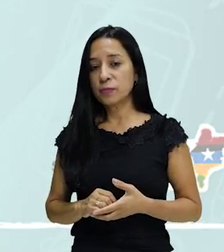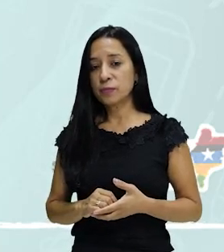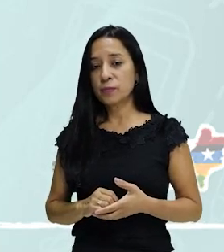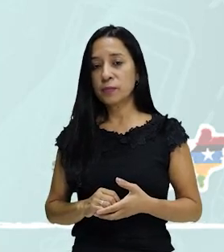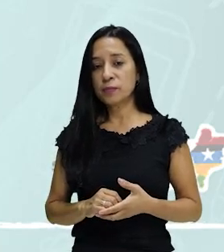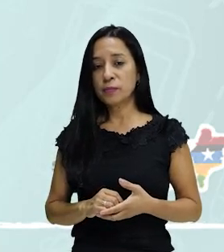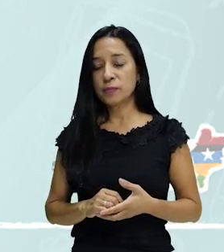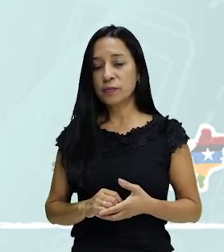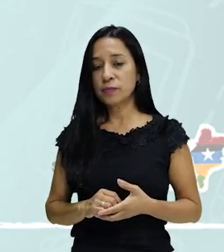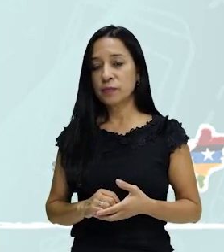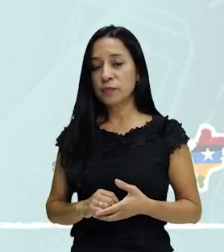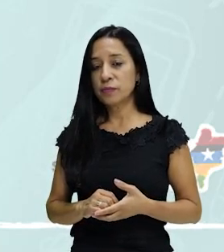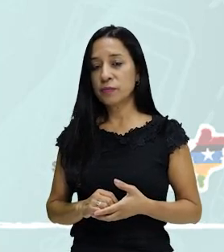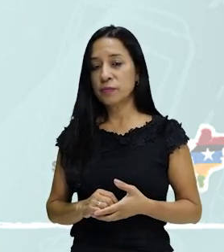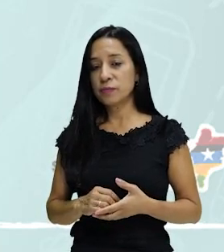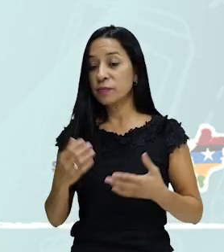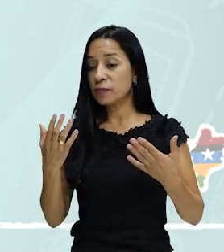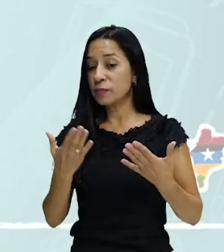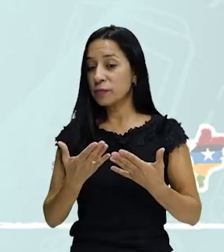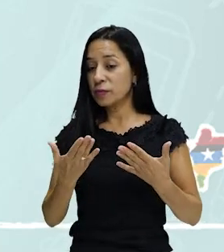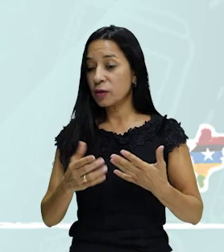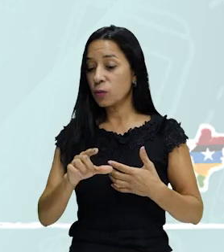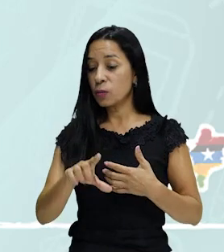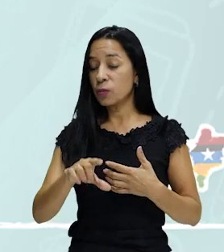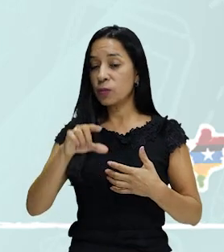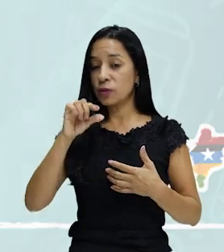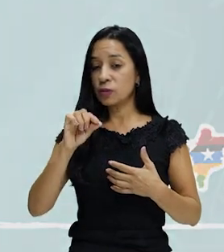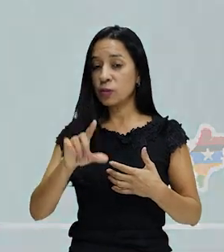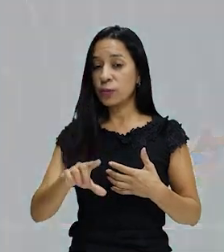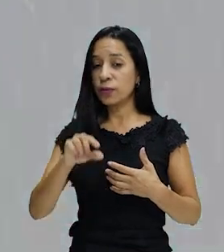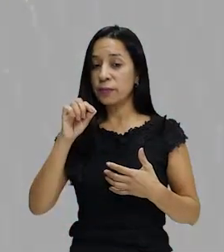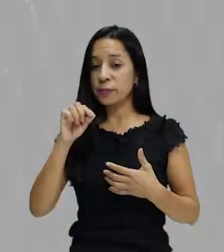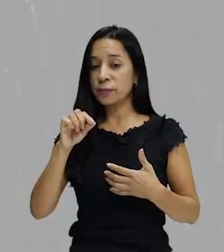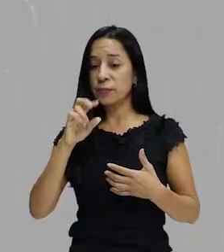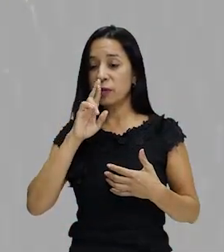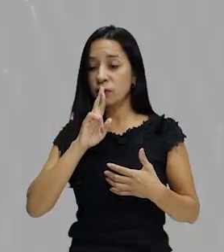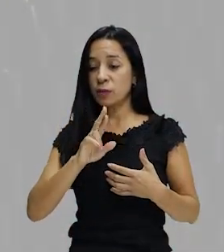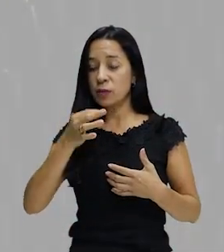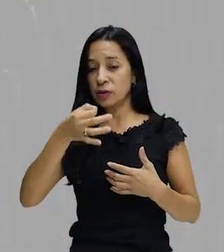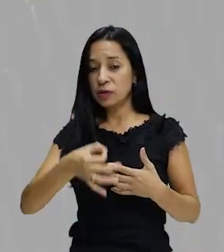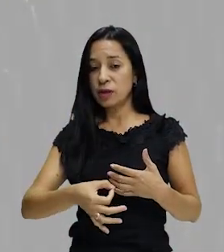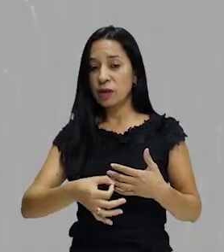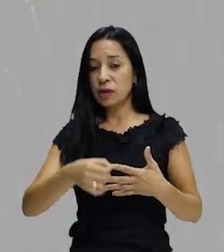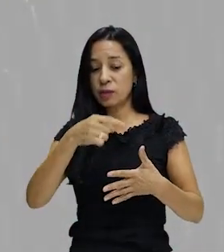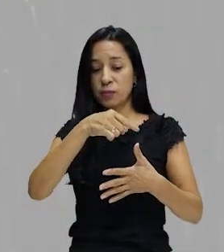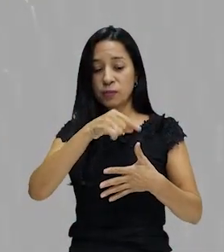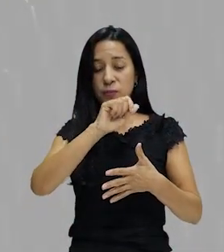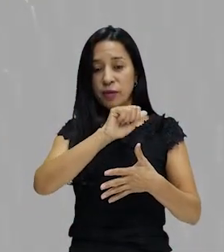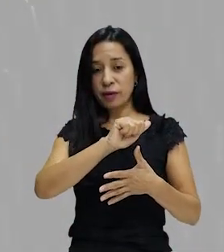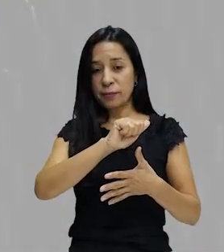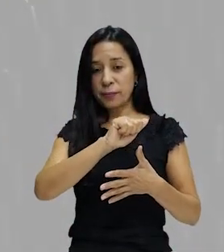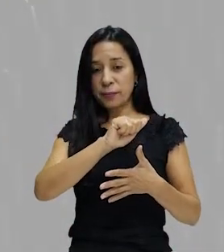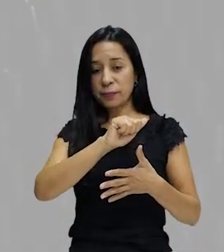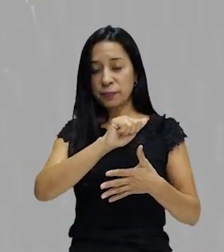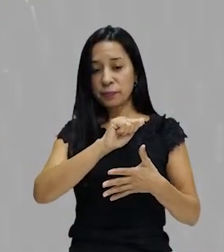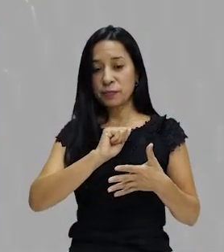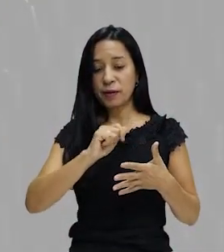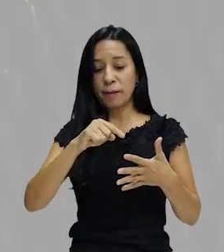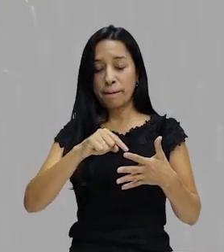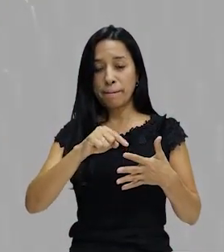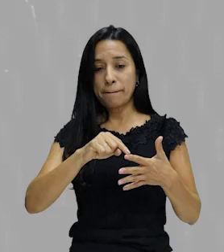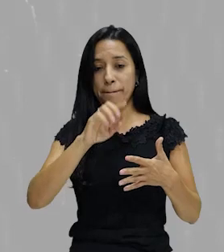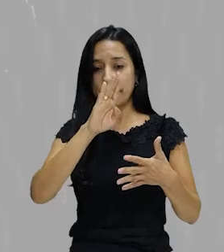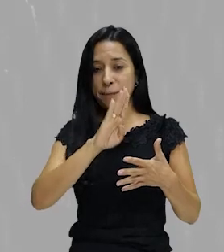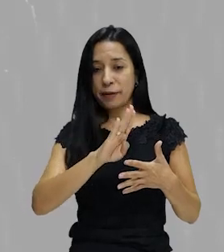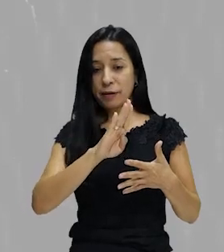situação também é verificado em qual das situações abaixo. Né? Letra A, em um dínamo.